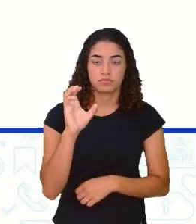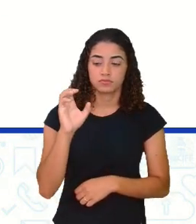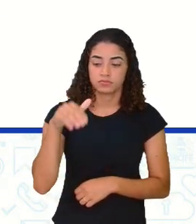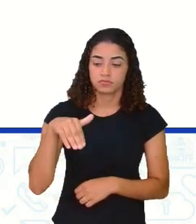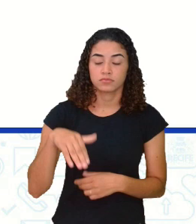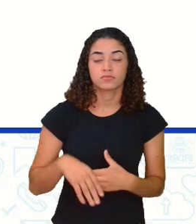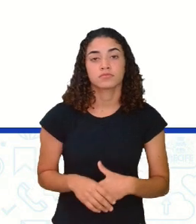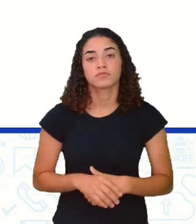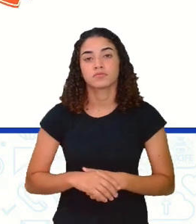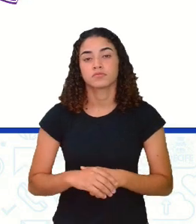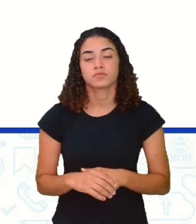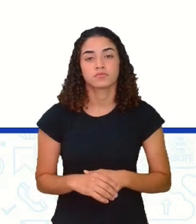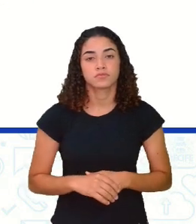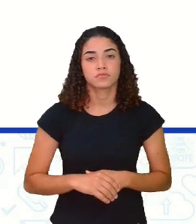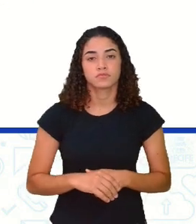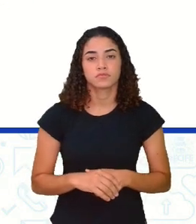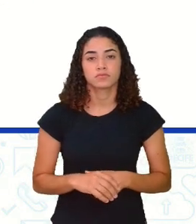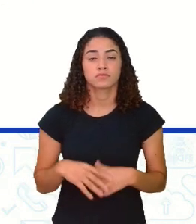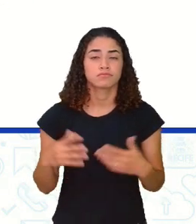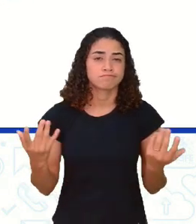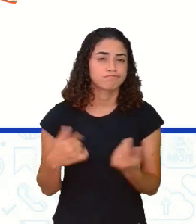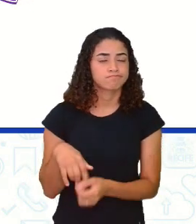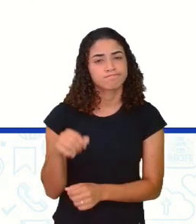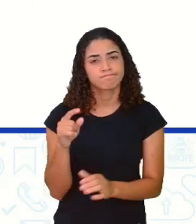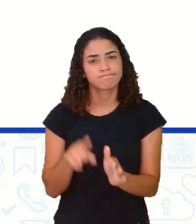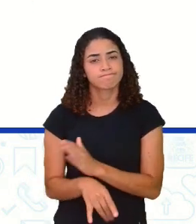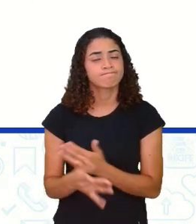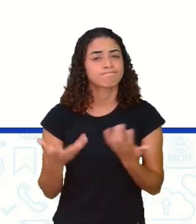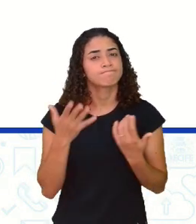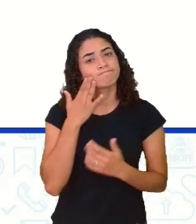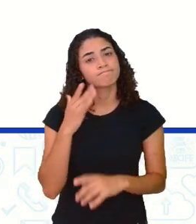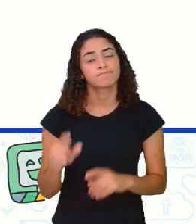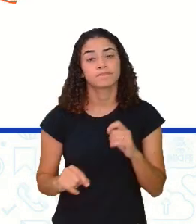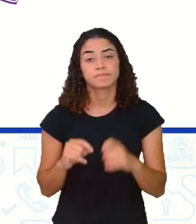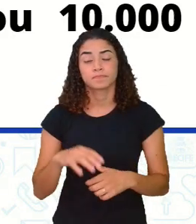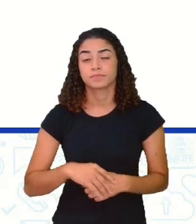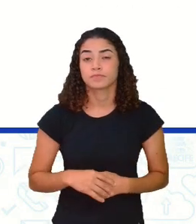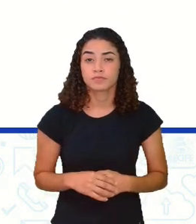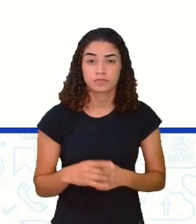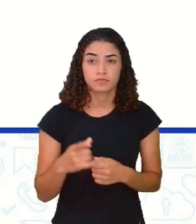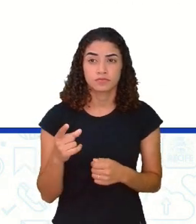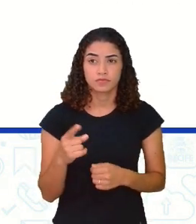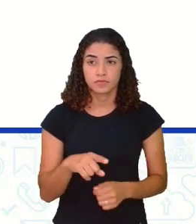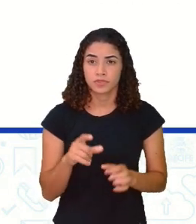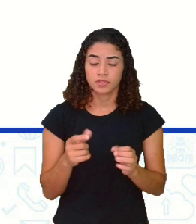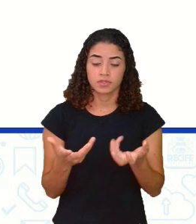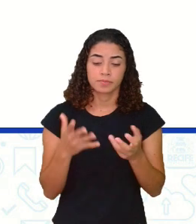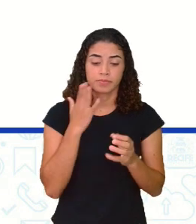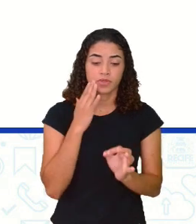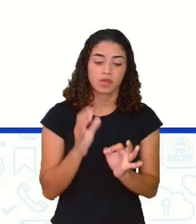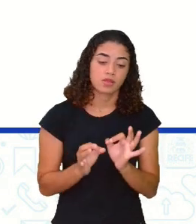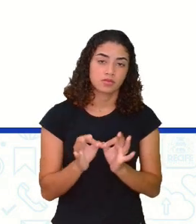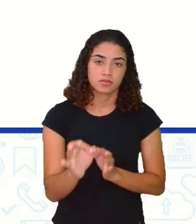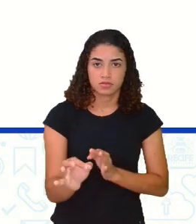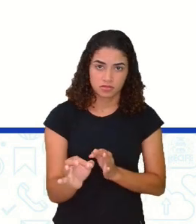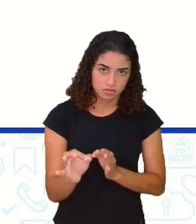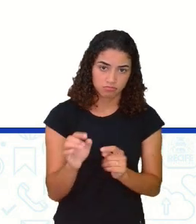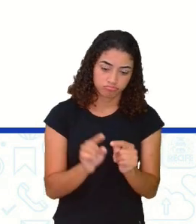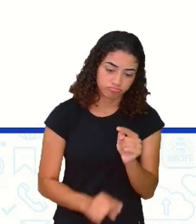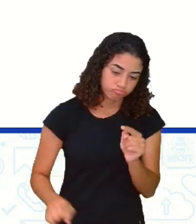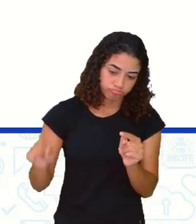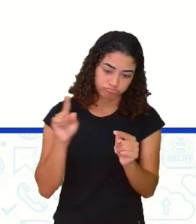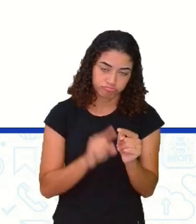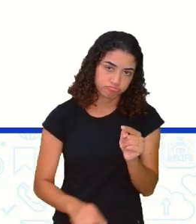188,4 centímetros. Mas a questão quer saber o quê? O percurso aí